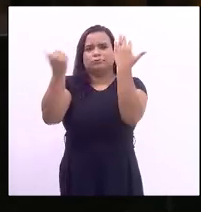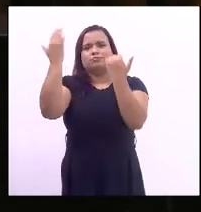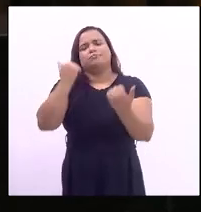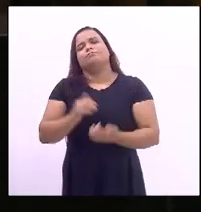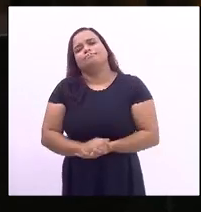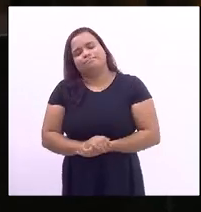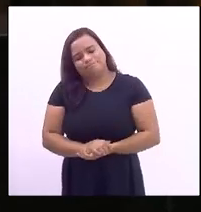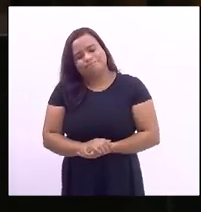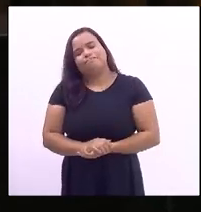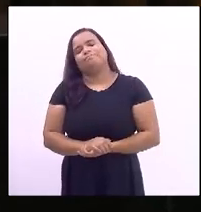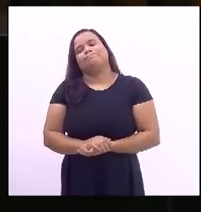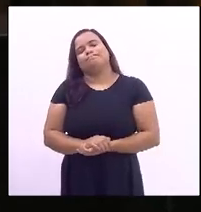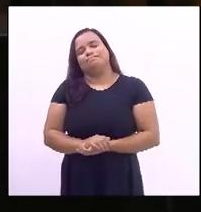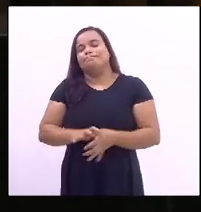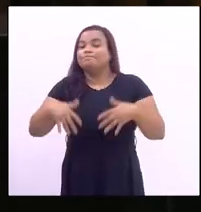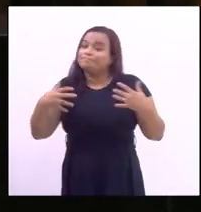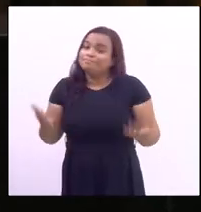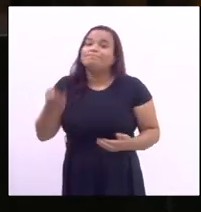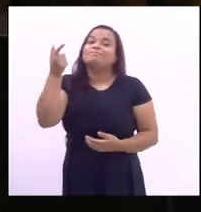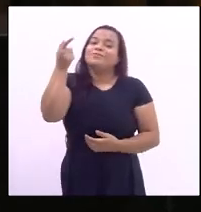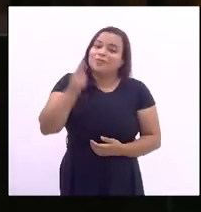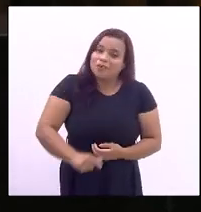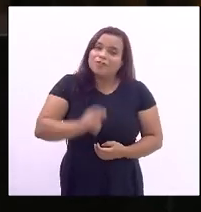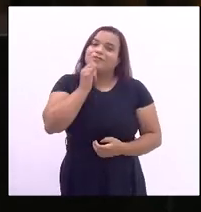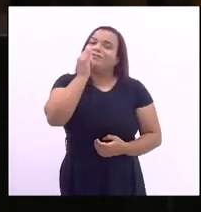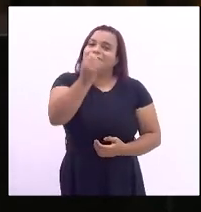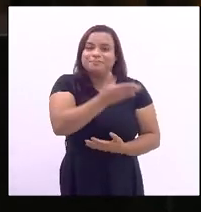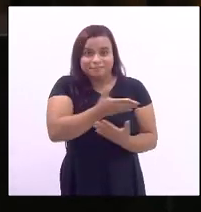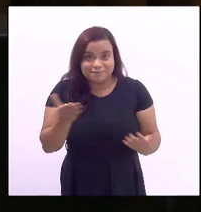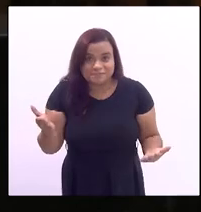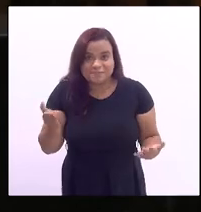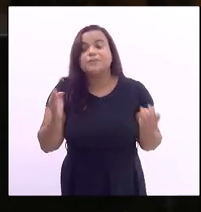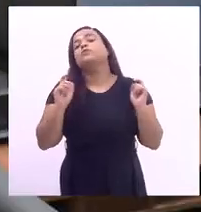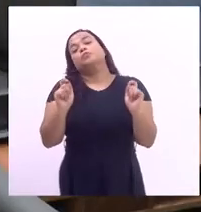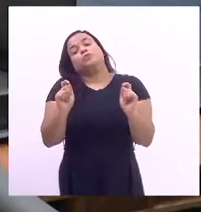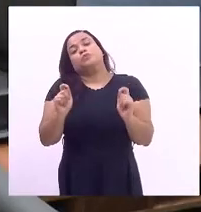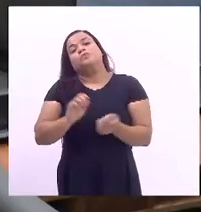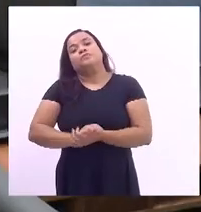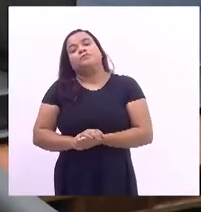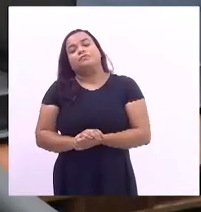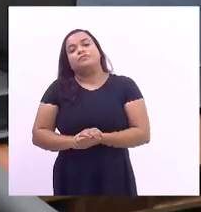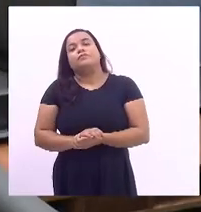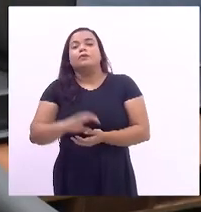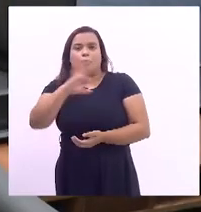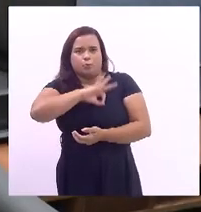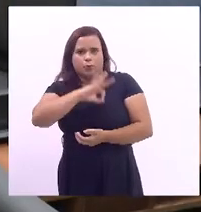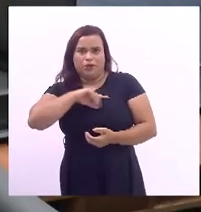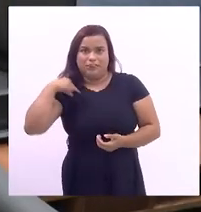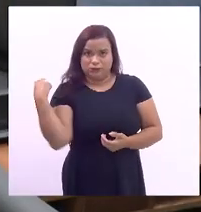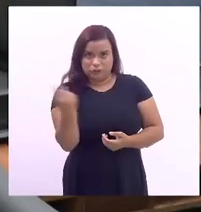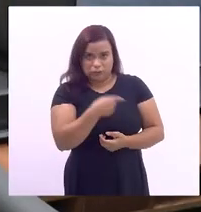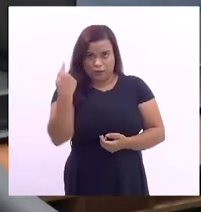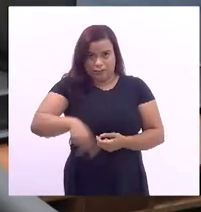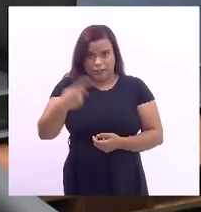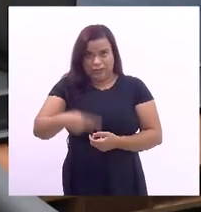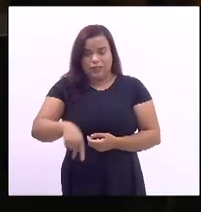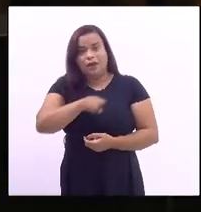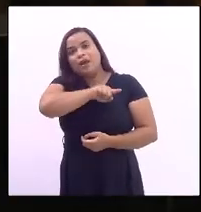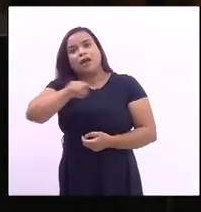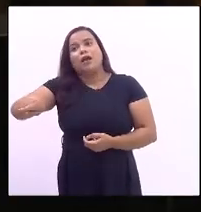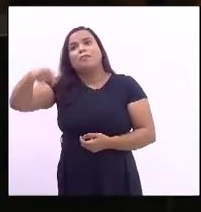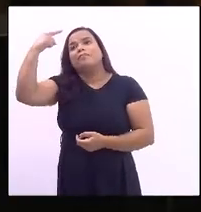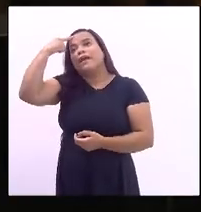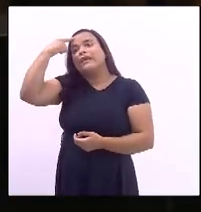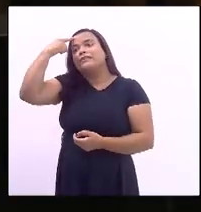chamadas mais uma vez eu falo para vocês os nossos policiais eles não